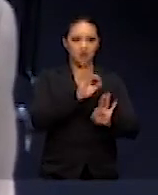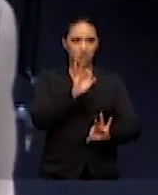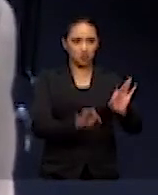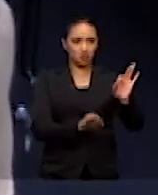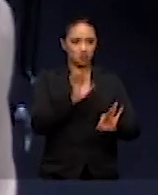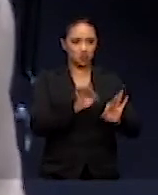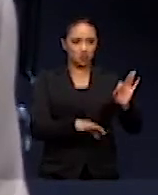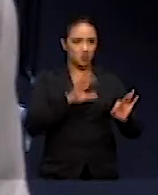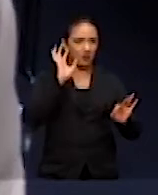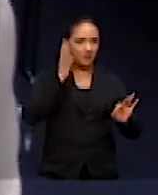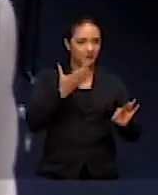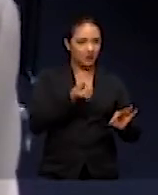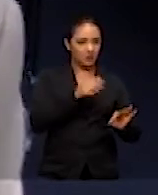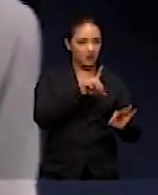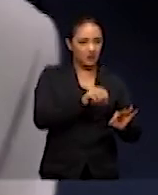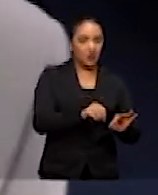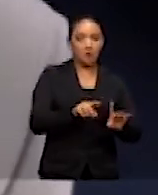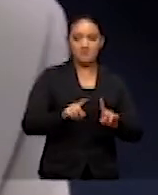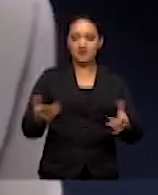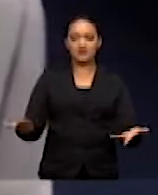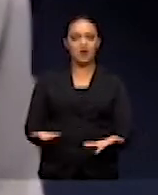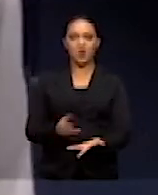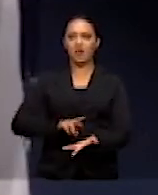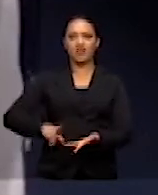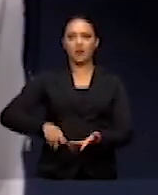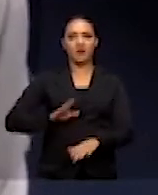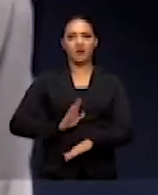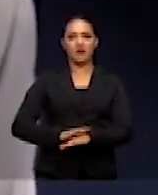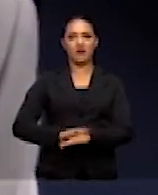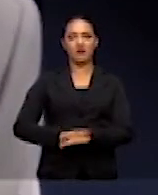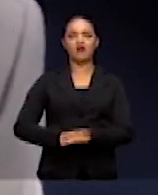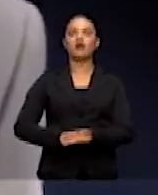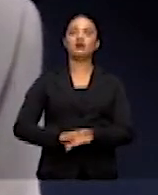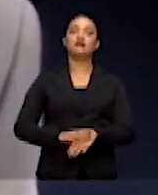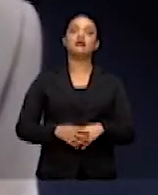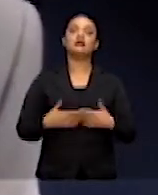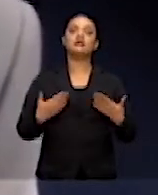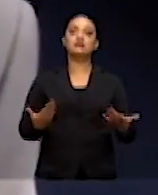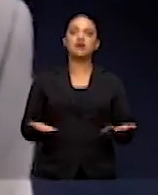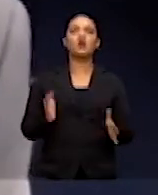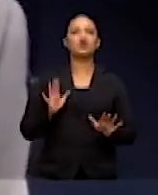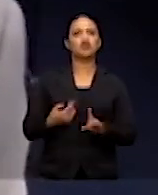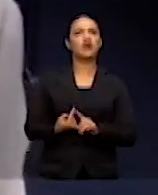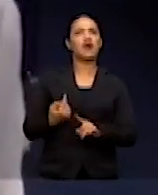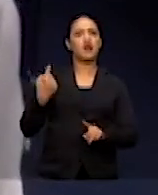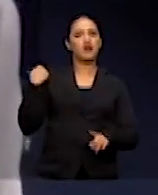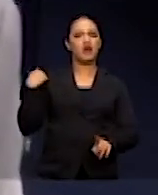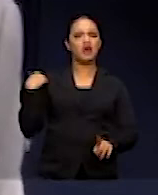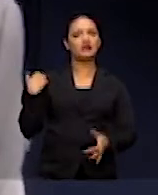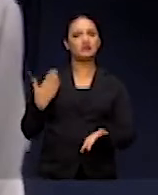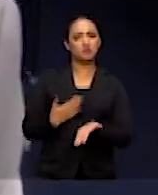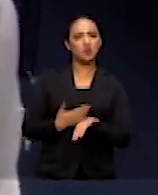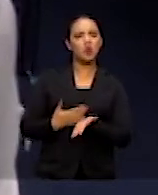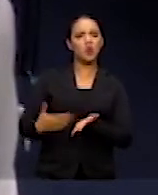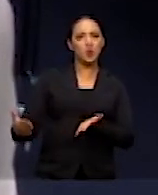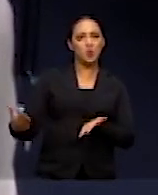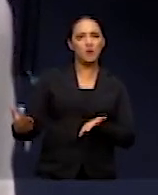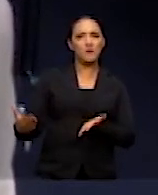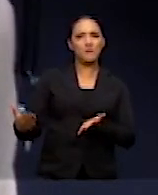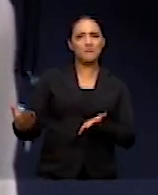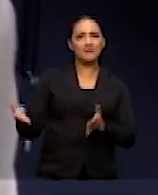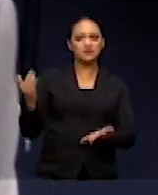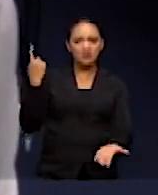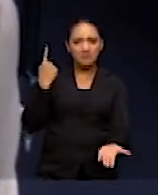causa. Aliás, excelentíssima senhora relatora, desde o primeiro momento da convocação desta